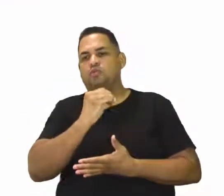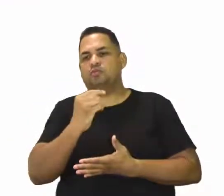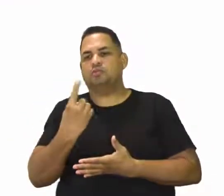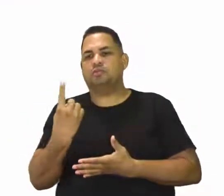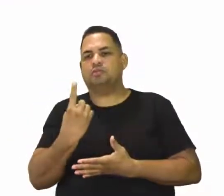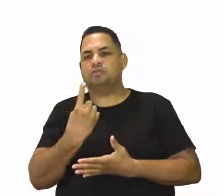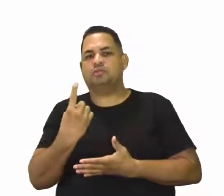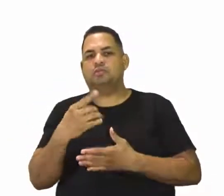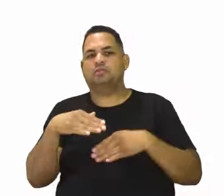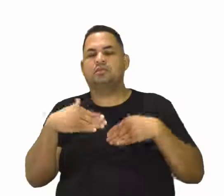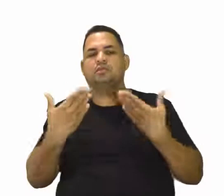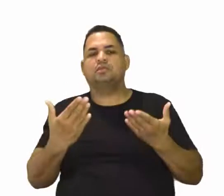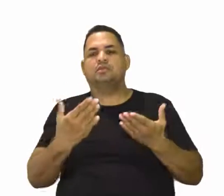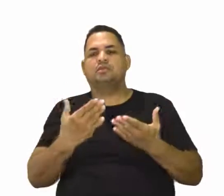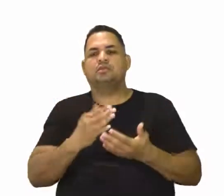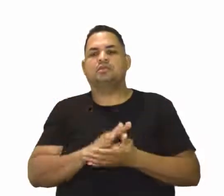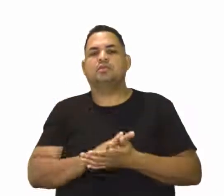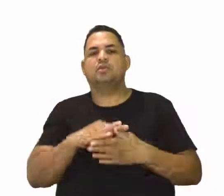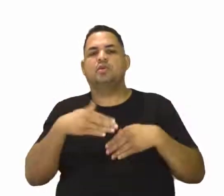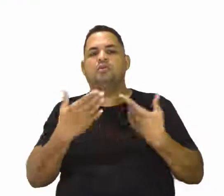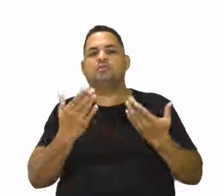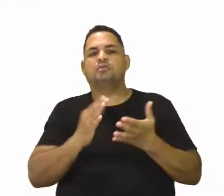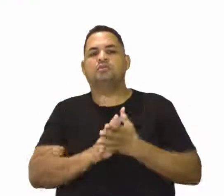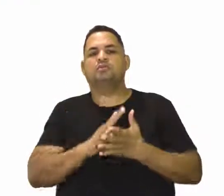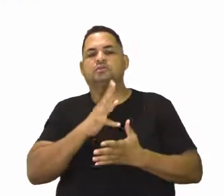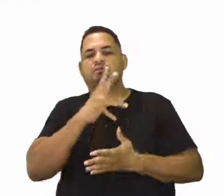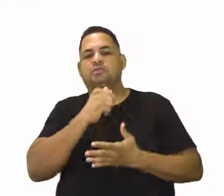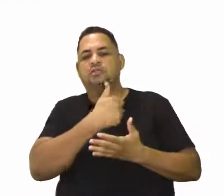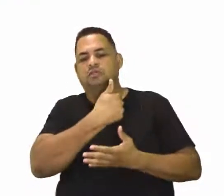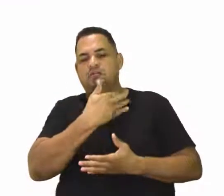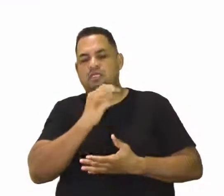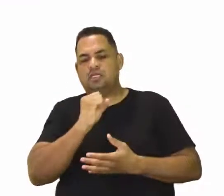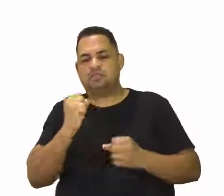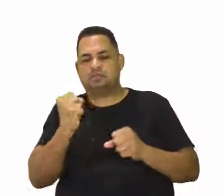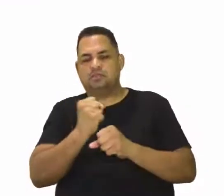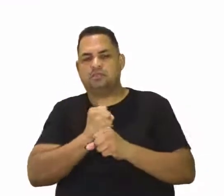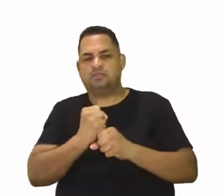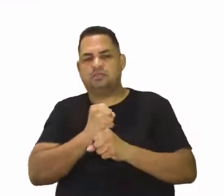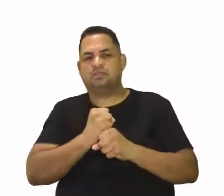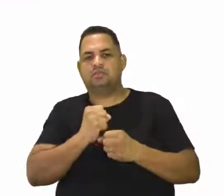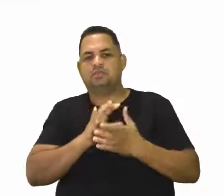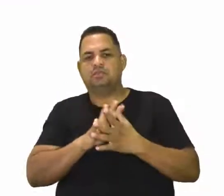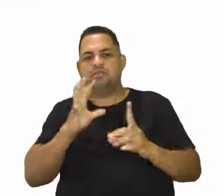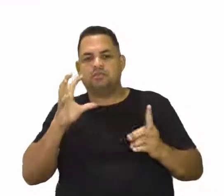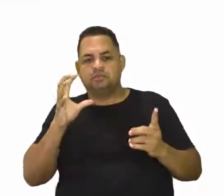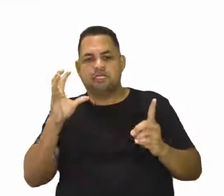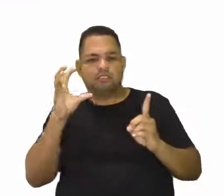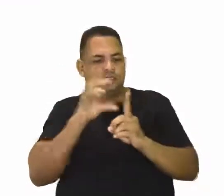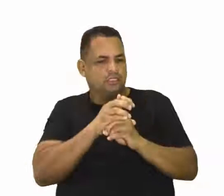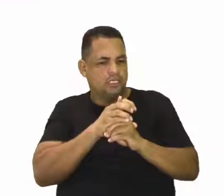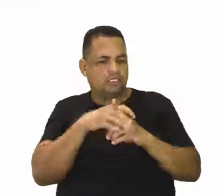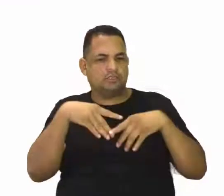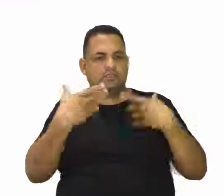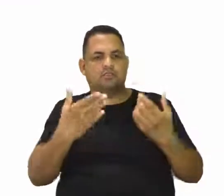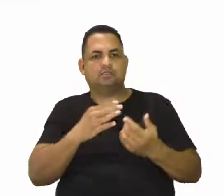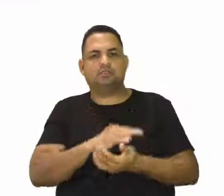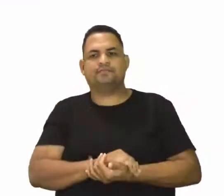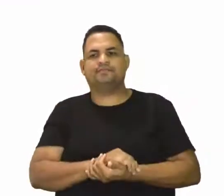quanto se Completou 10 anos desse atentado